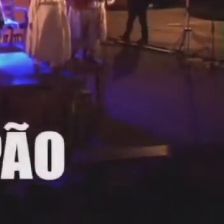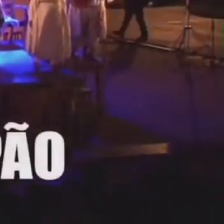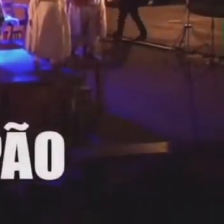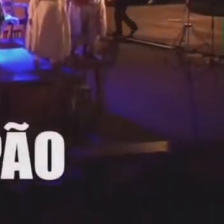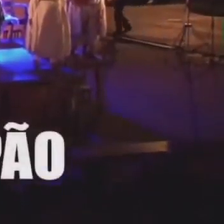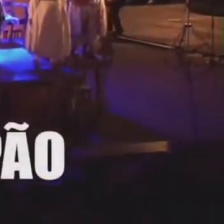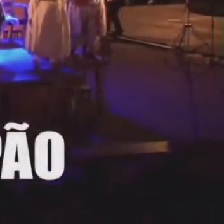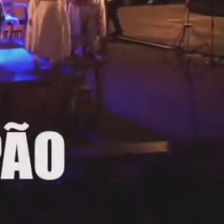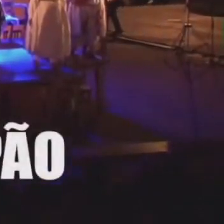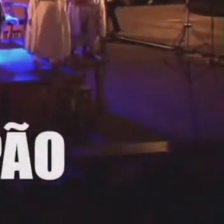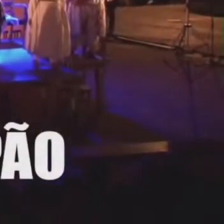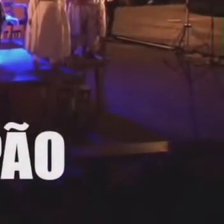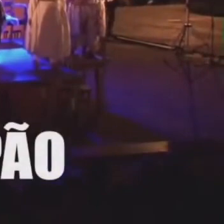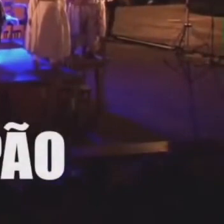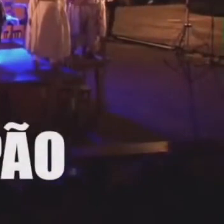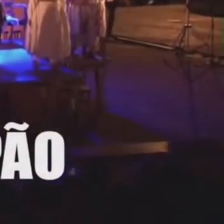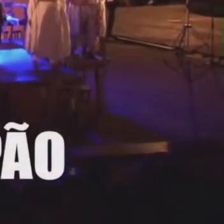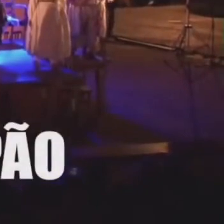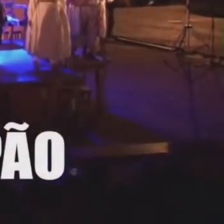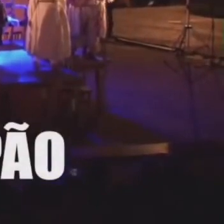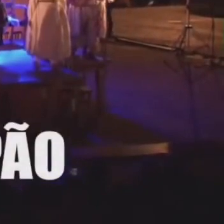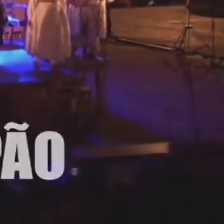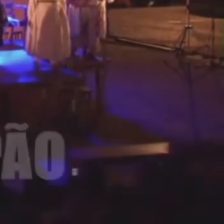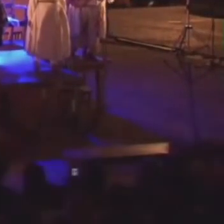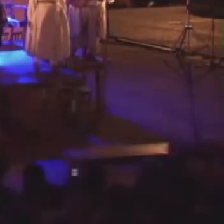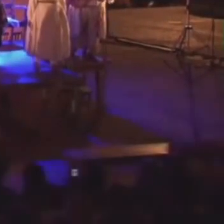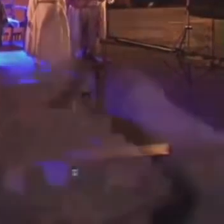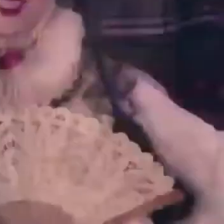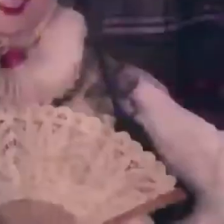per guardare intorno a me.